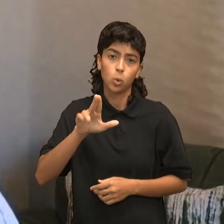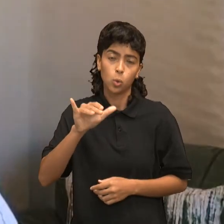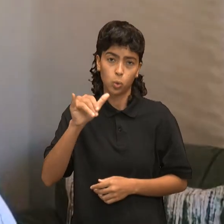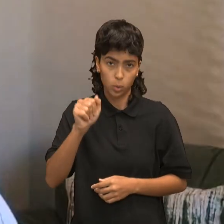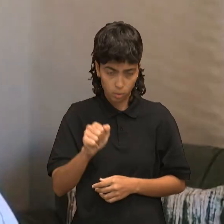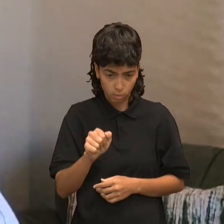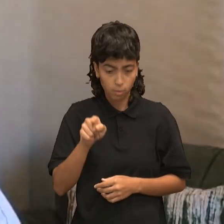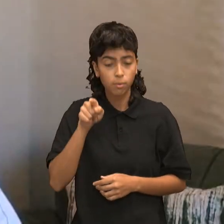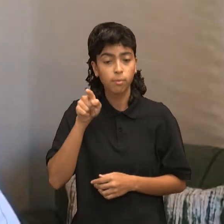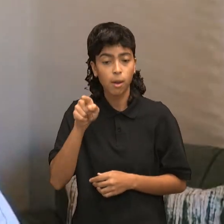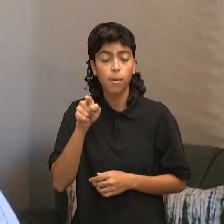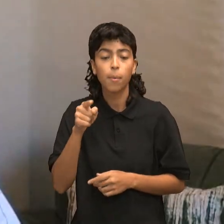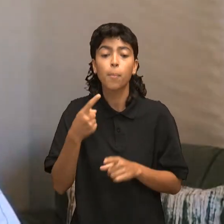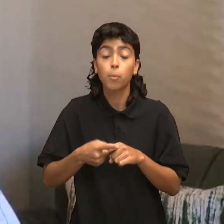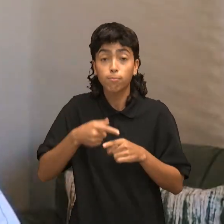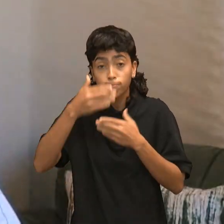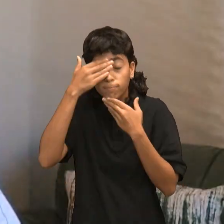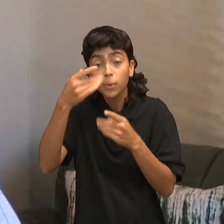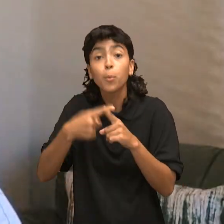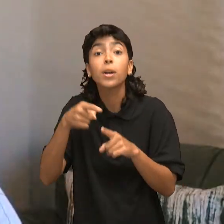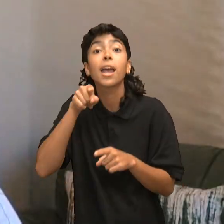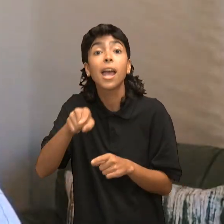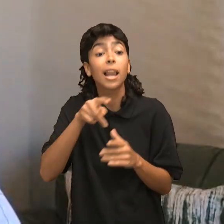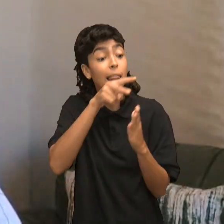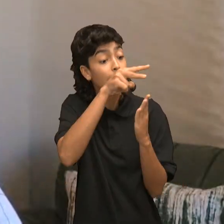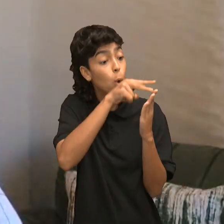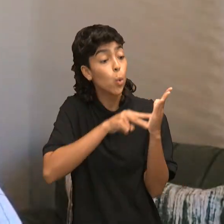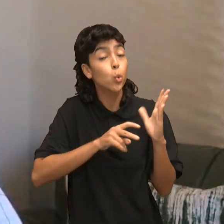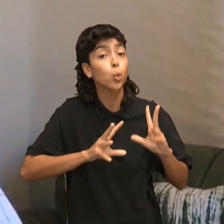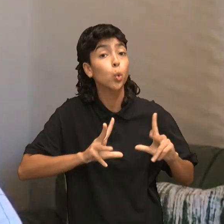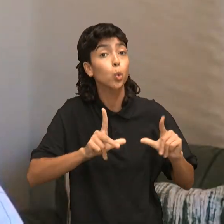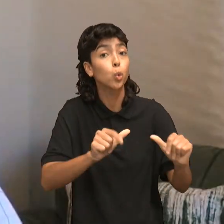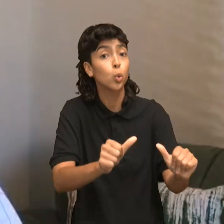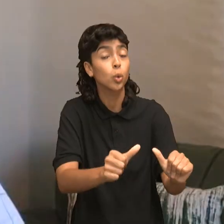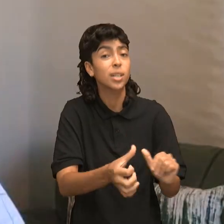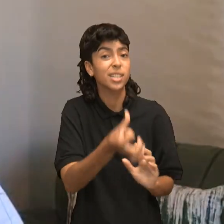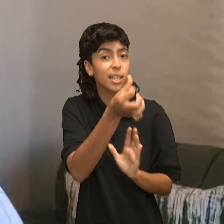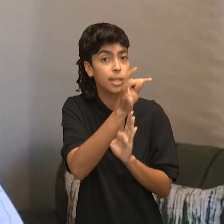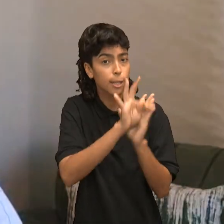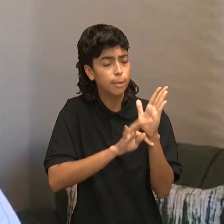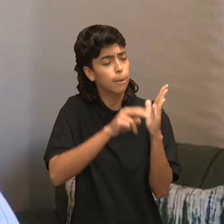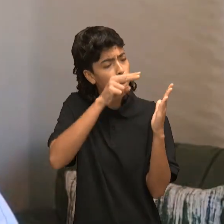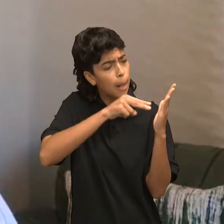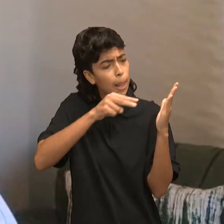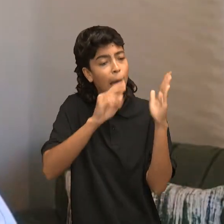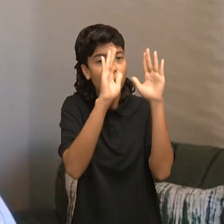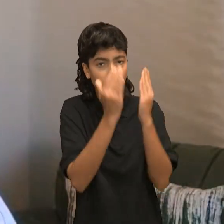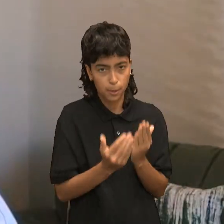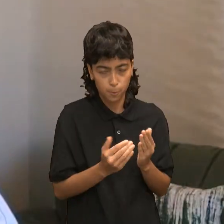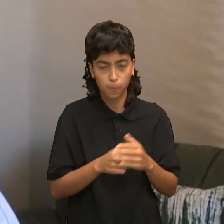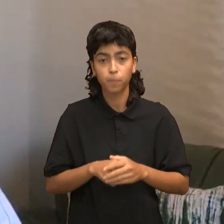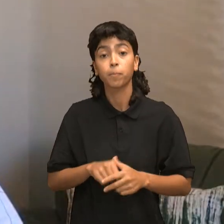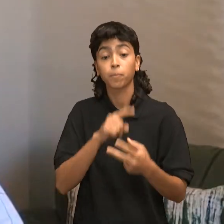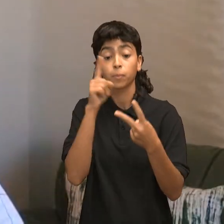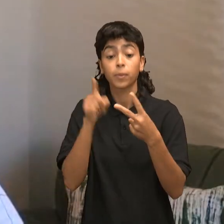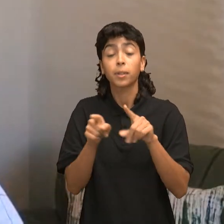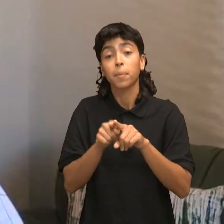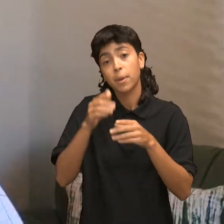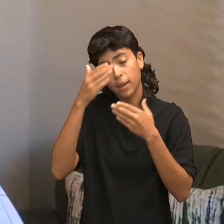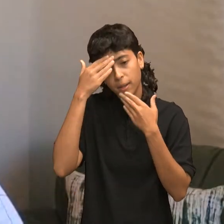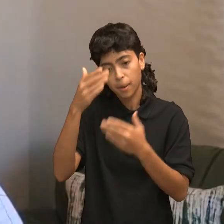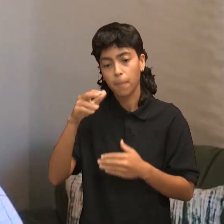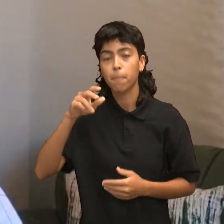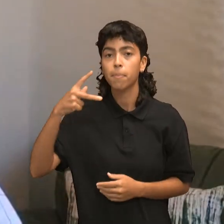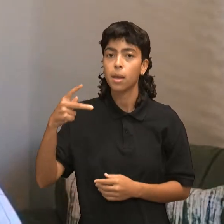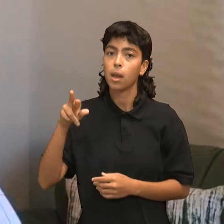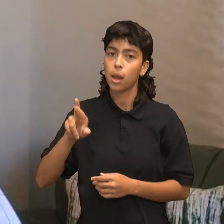forma arguta, leu todos os textos e fez o prefácio do livro. E, por fim, gostaria de agradecer também a